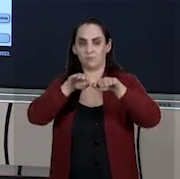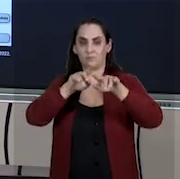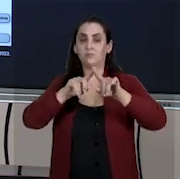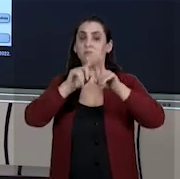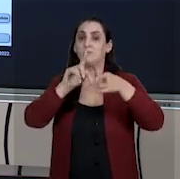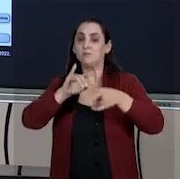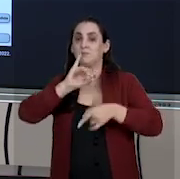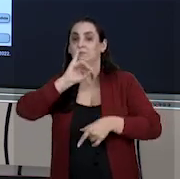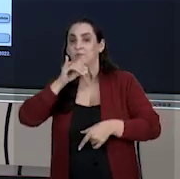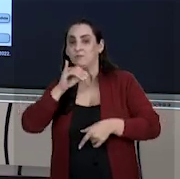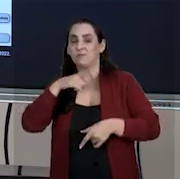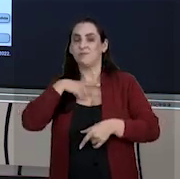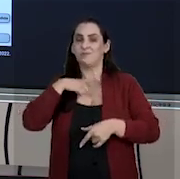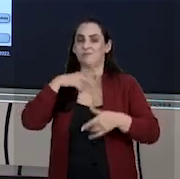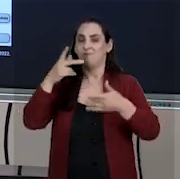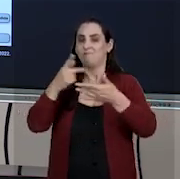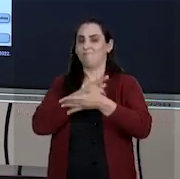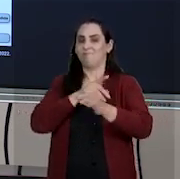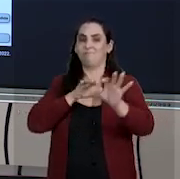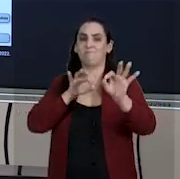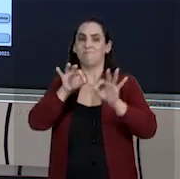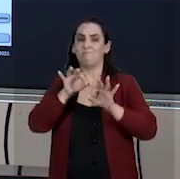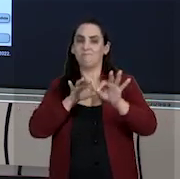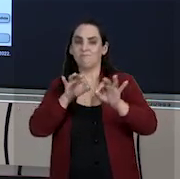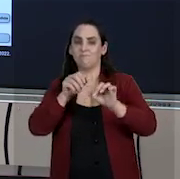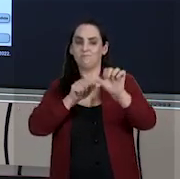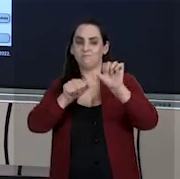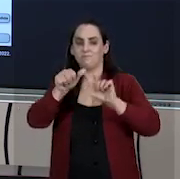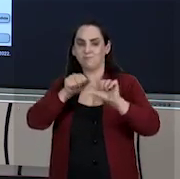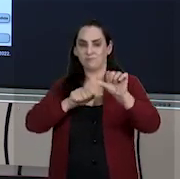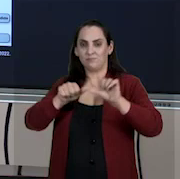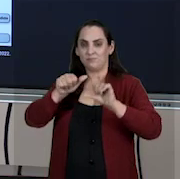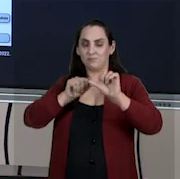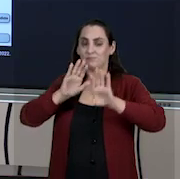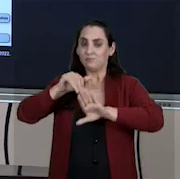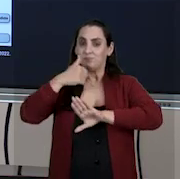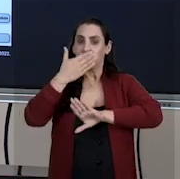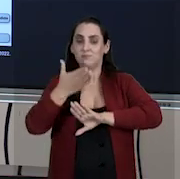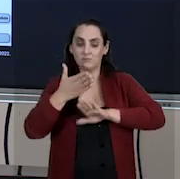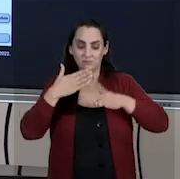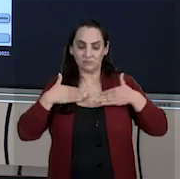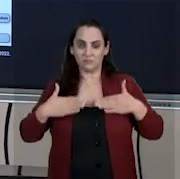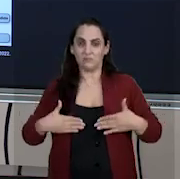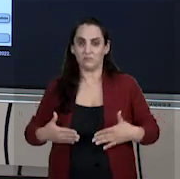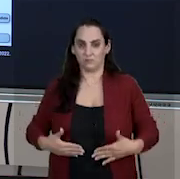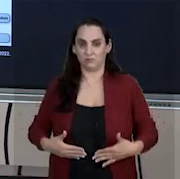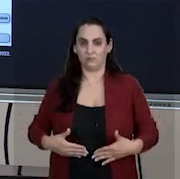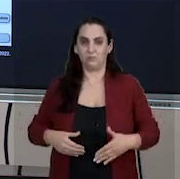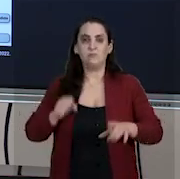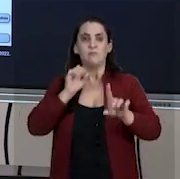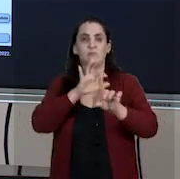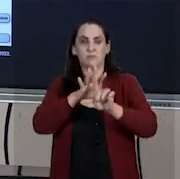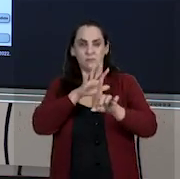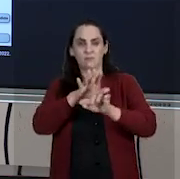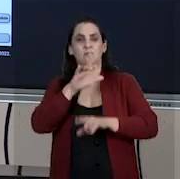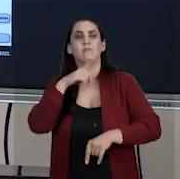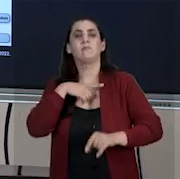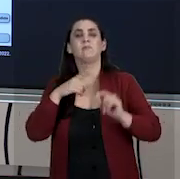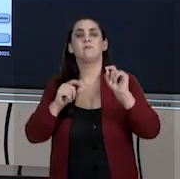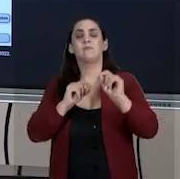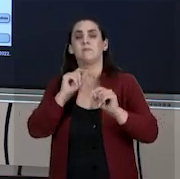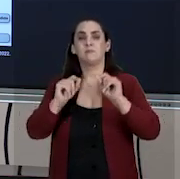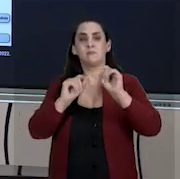Agora, quando tem mudanças externas demais e isso influencia o nosso organismo, a mudança interna